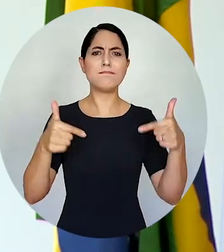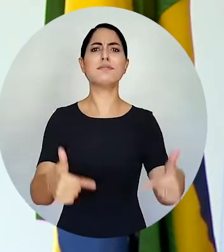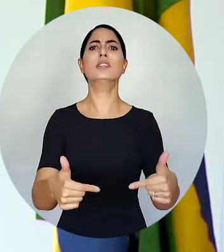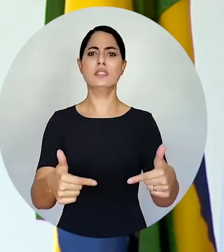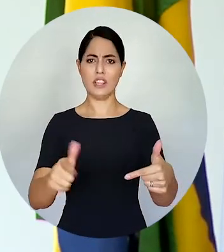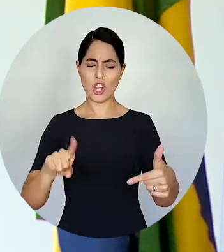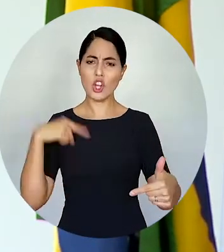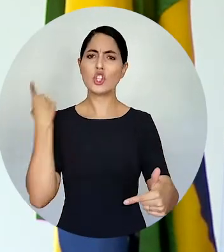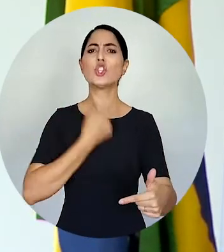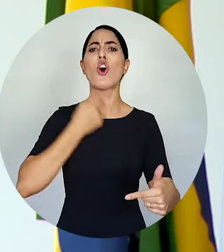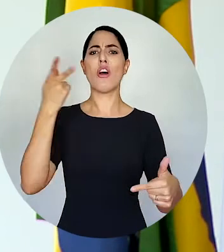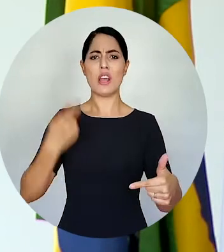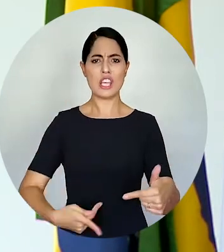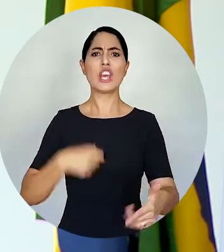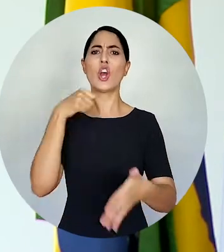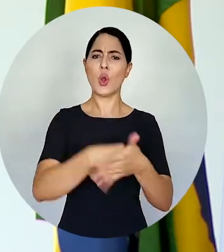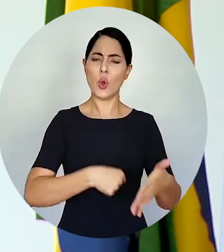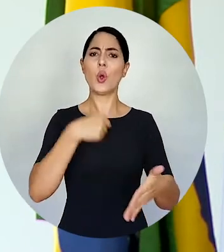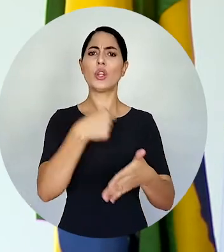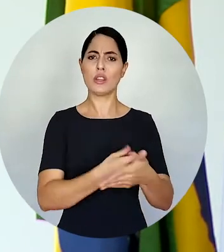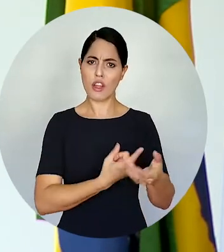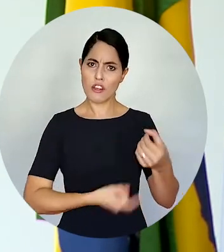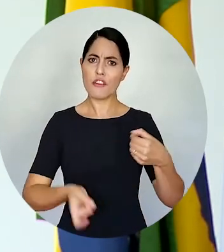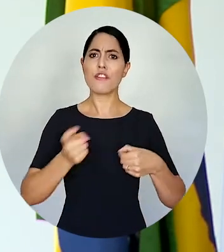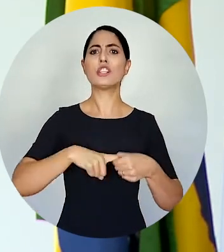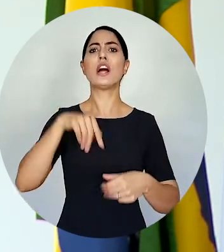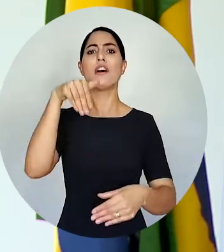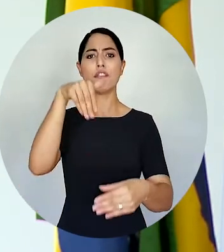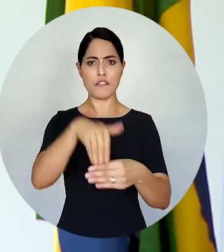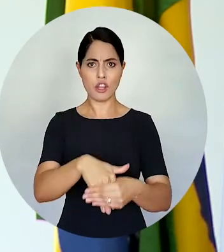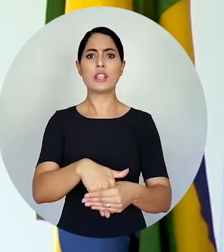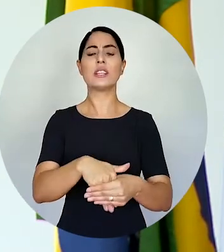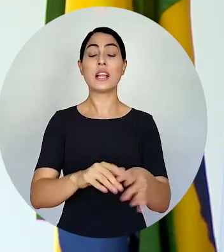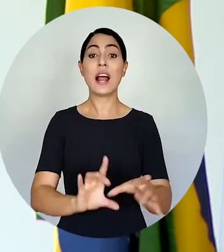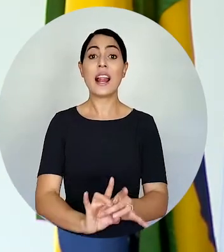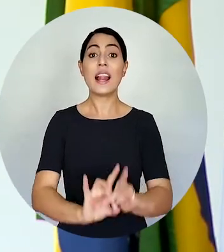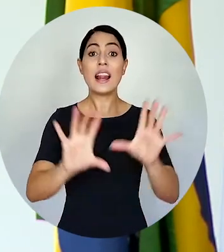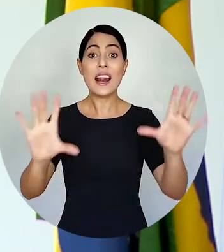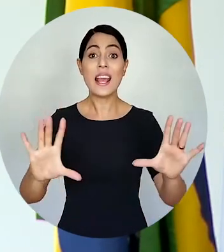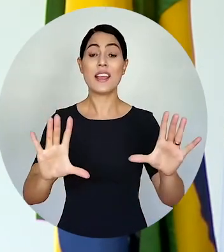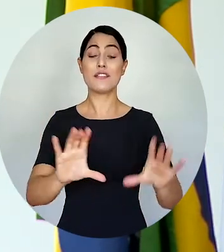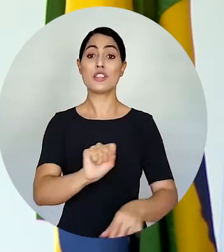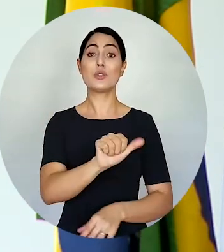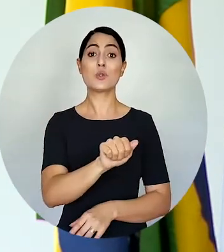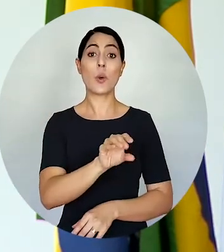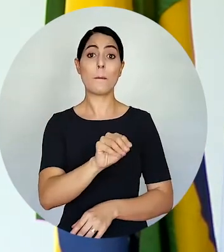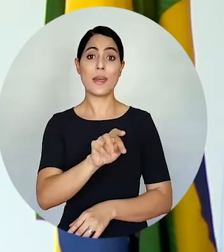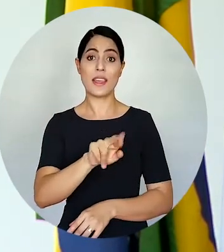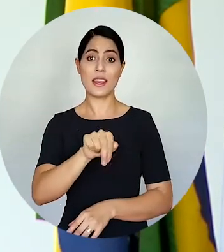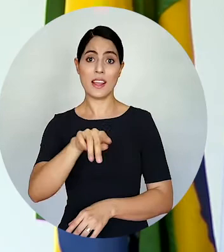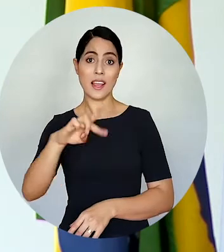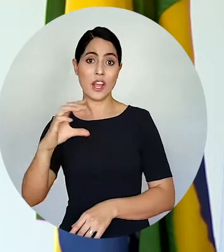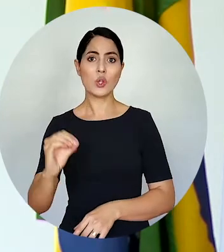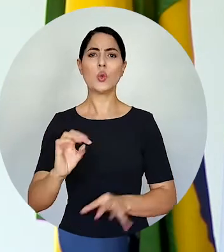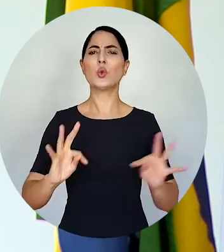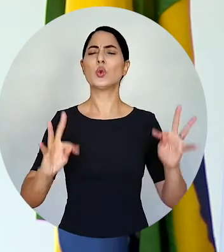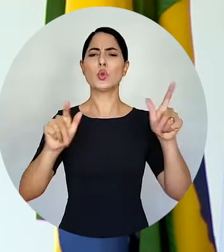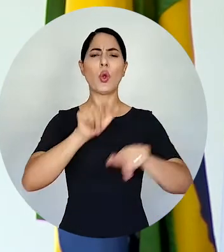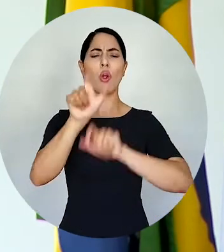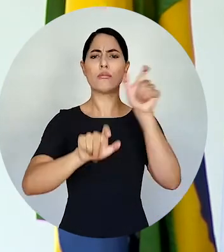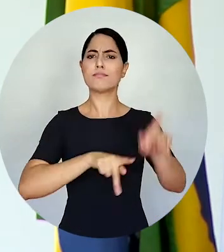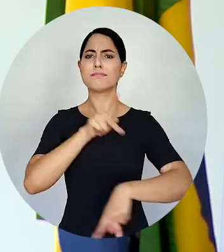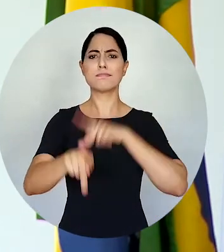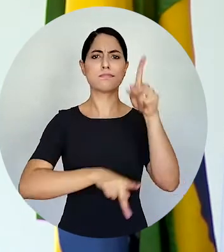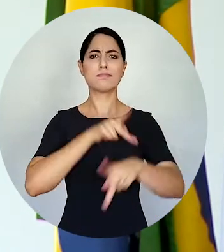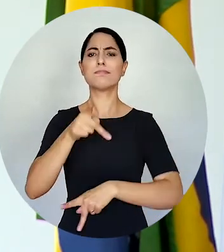a voz da sociedade na luta pelo retorno do voto livre, soberano, da vontade popular, que é